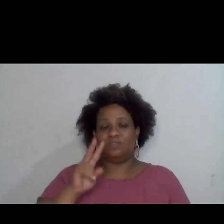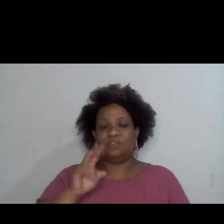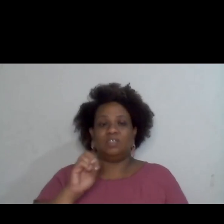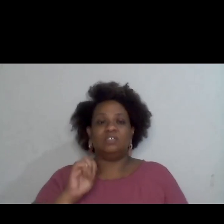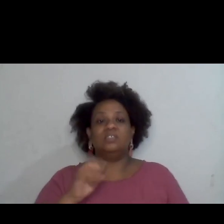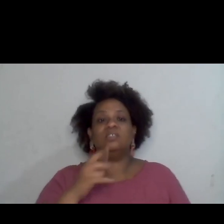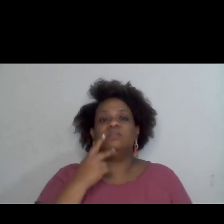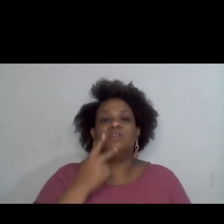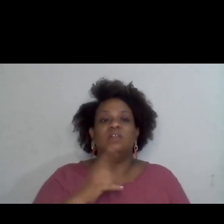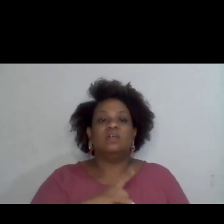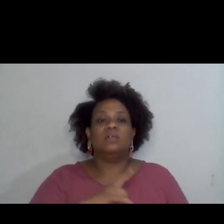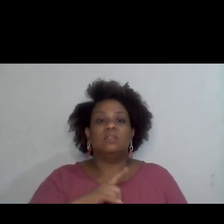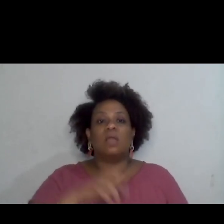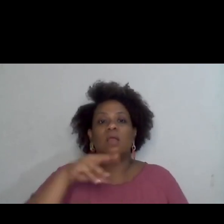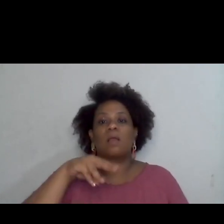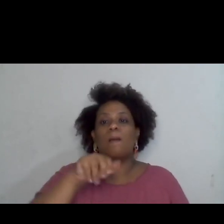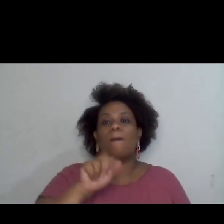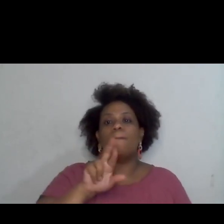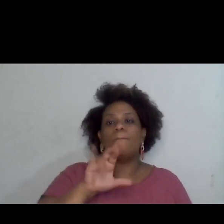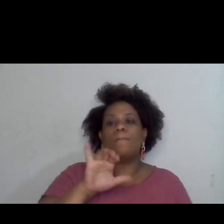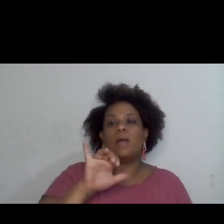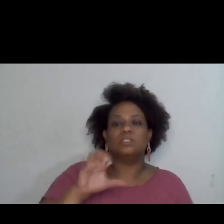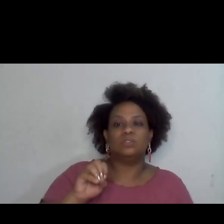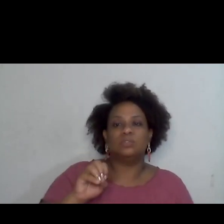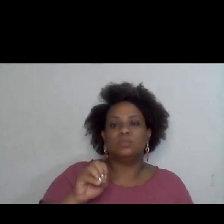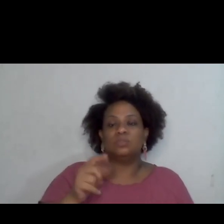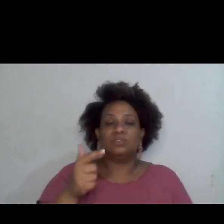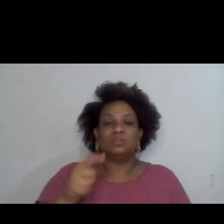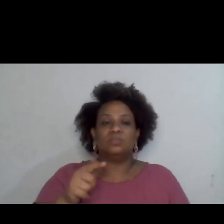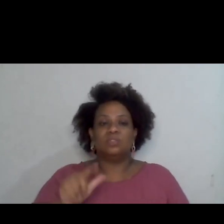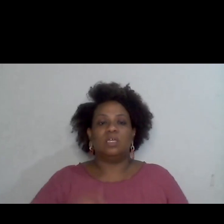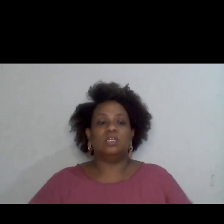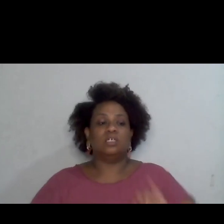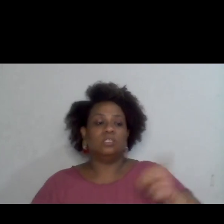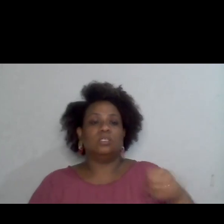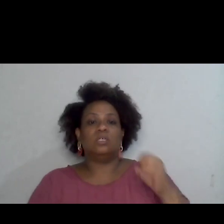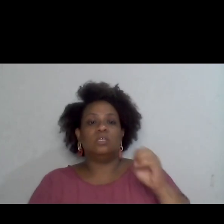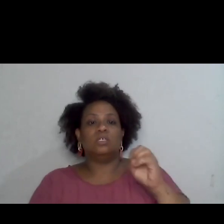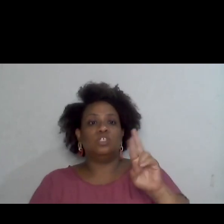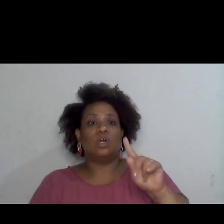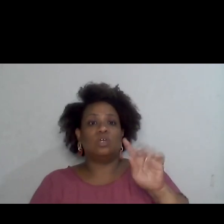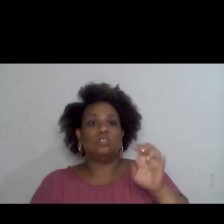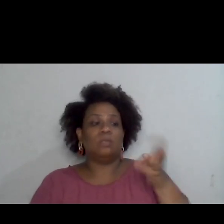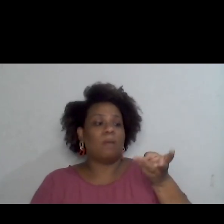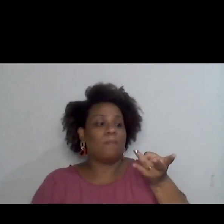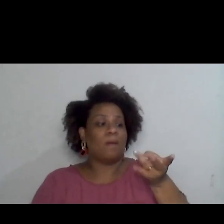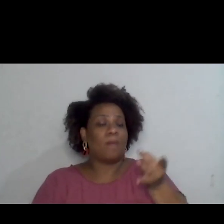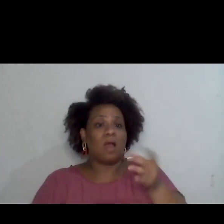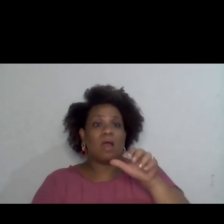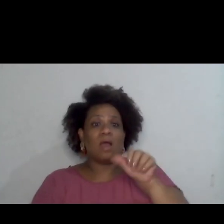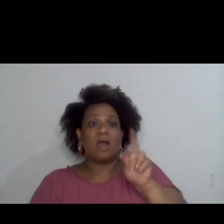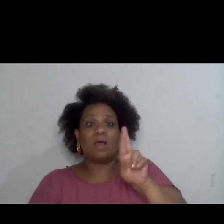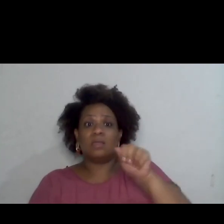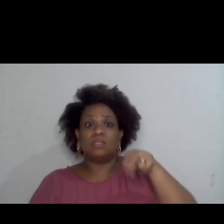Albino e Márcio foram tal e qual, e que Jorge Portugal foi tal e qual, e que Arani Santana foi tal e qual.